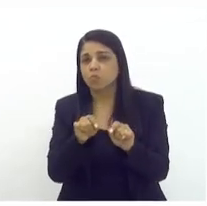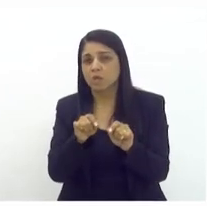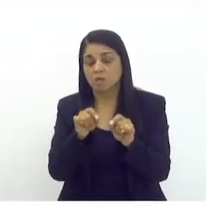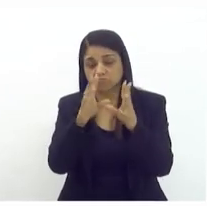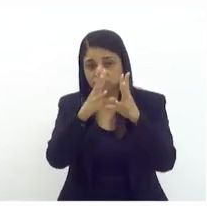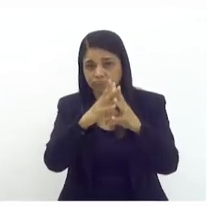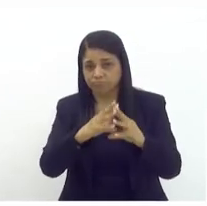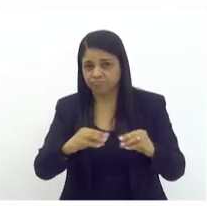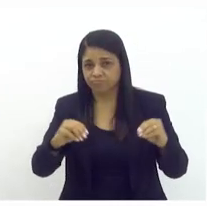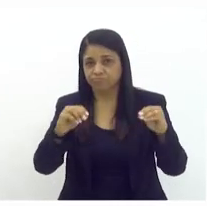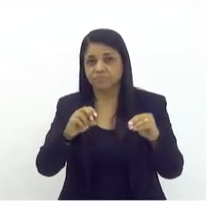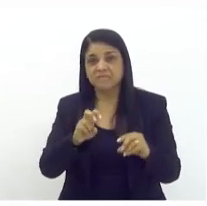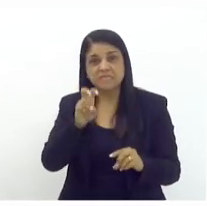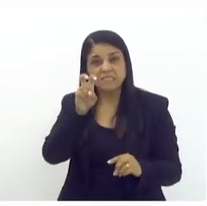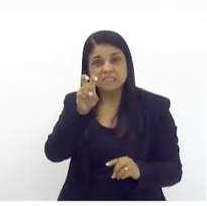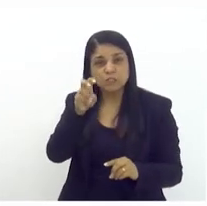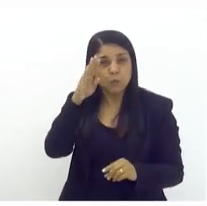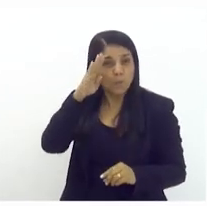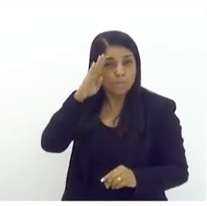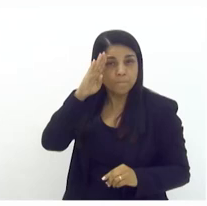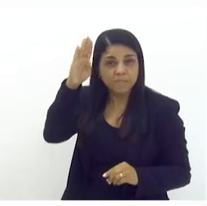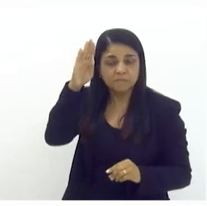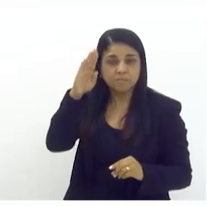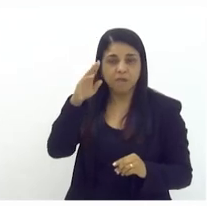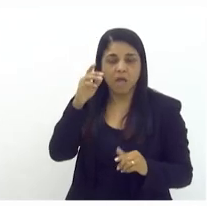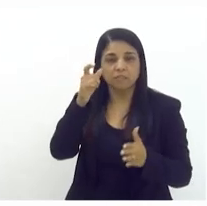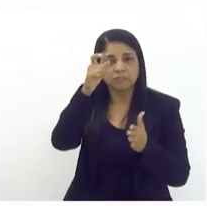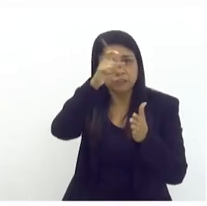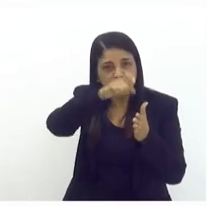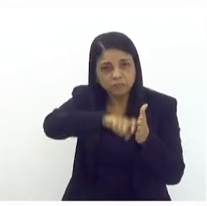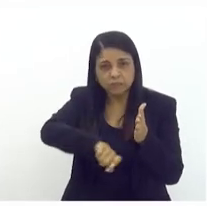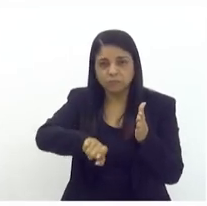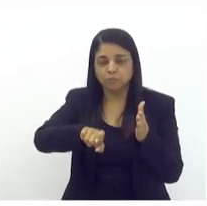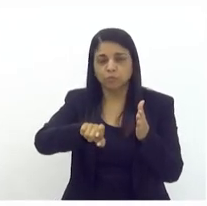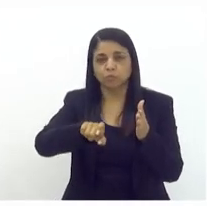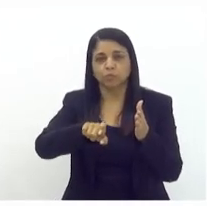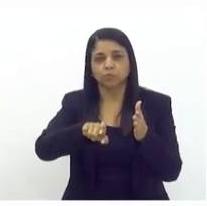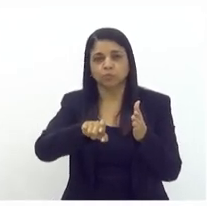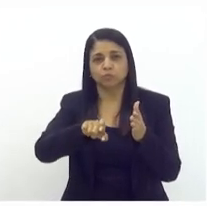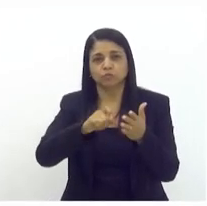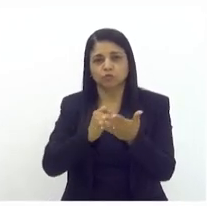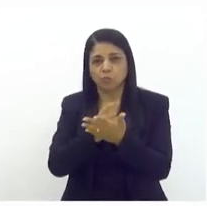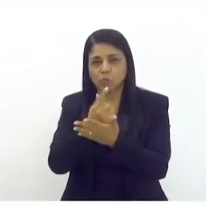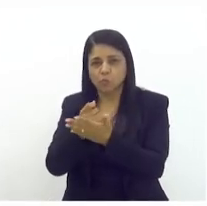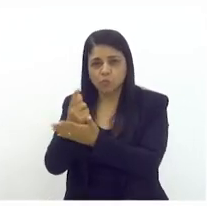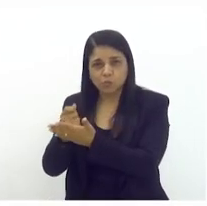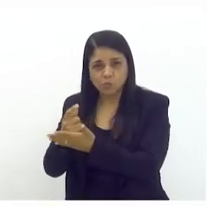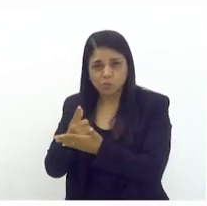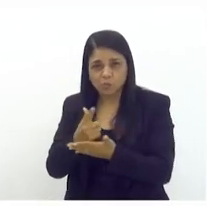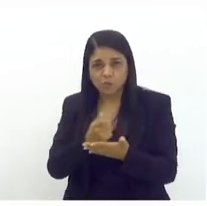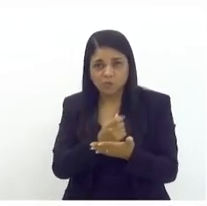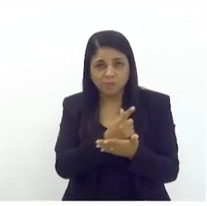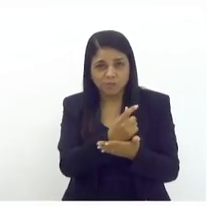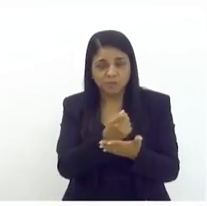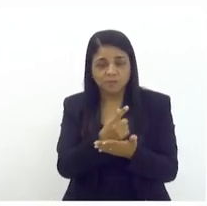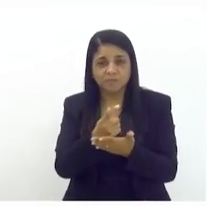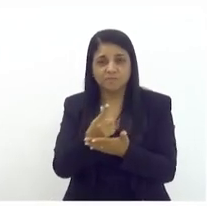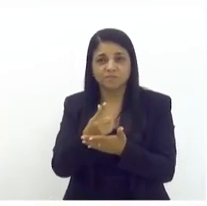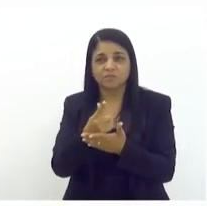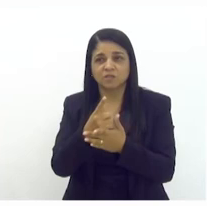dos cinco principais tributos incidentes sobre o consumo que estão ali naquele